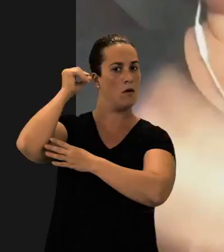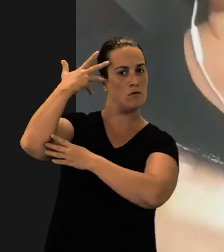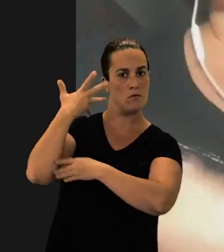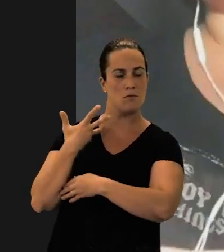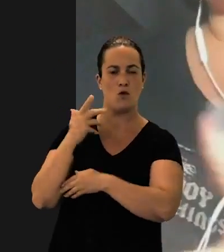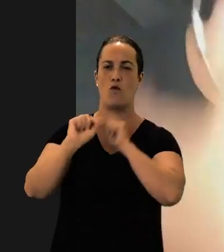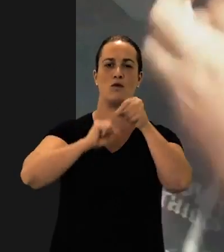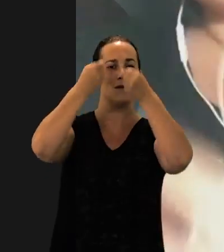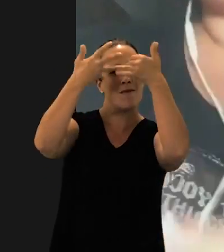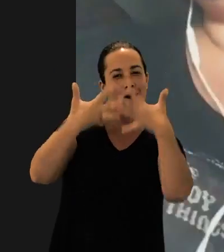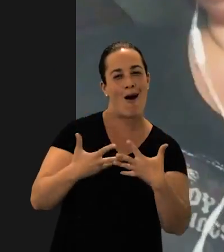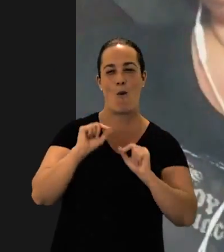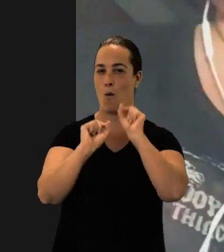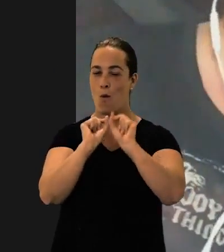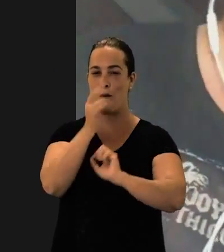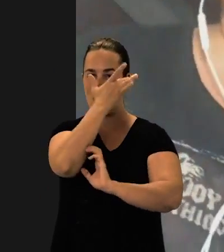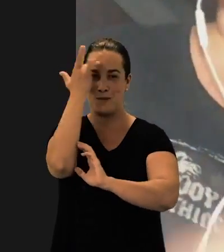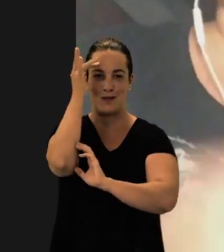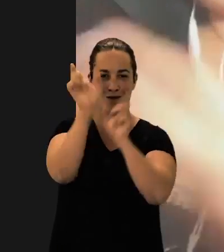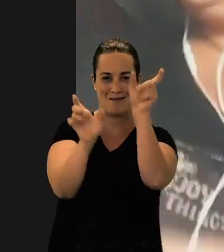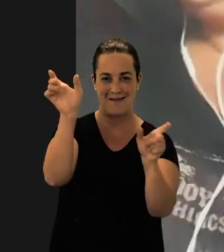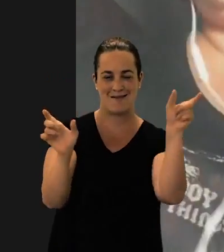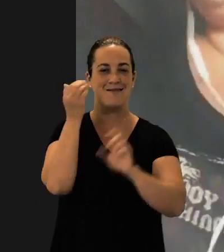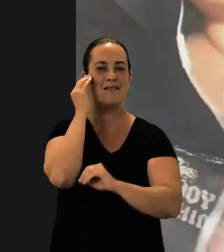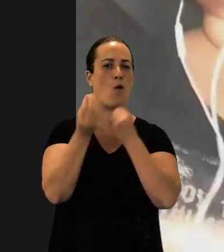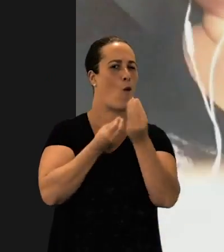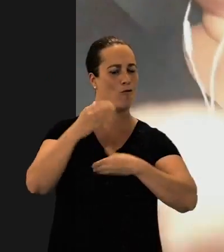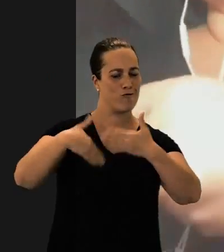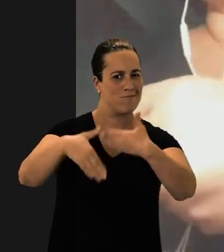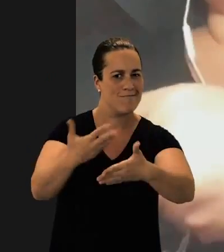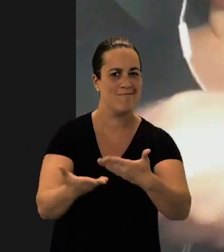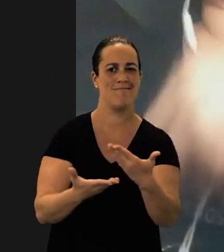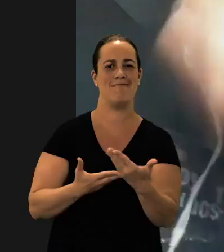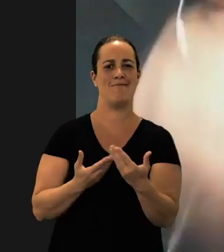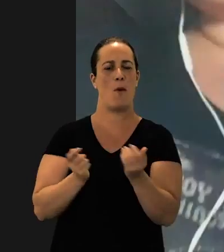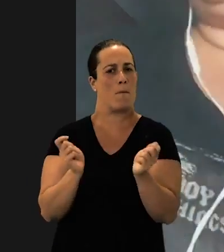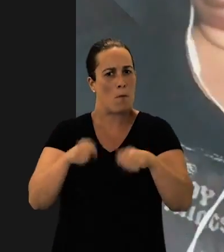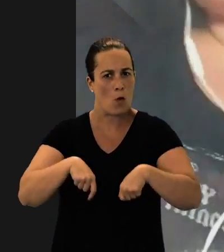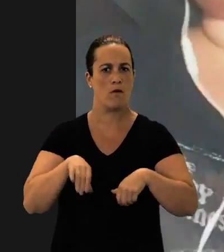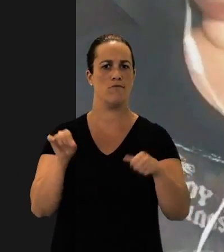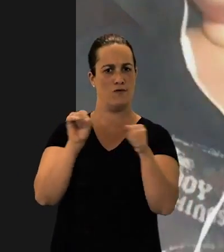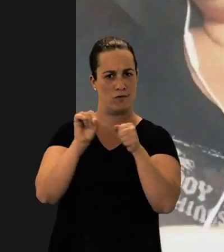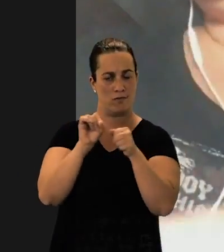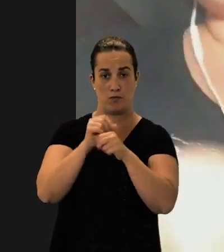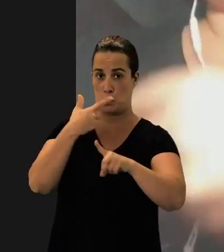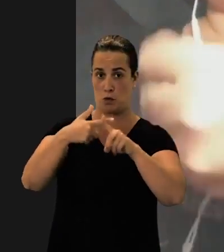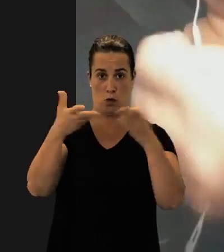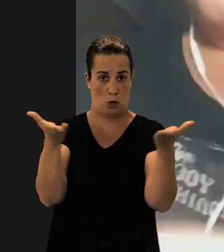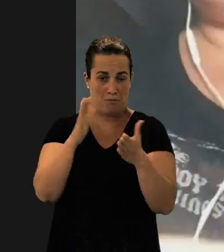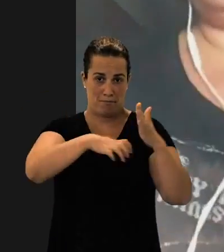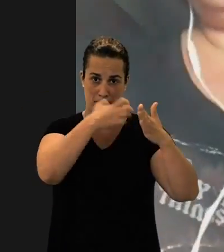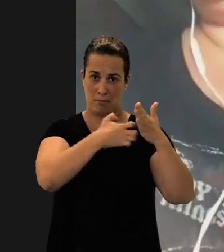o que vocês teriam a dizer para explicar um pouquinho para as pessoas como isso funciona, né? Como isso pode ser feito, porque as